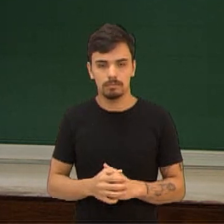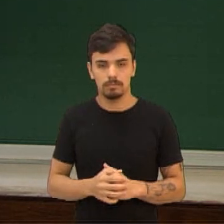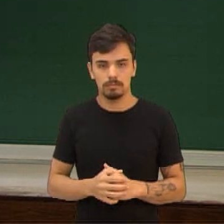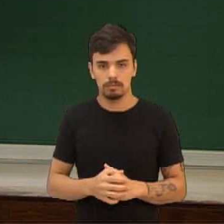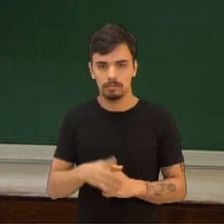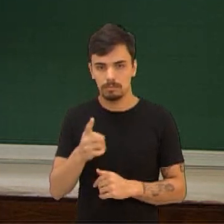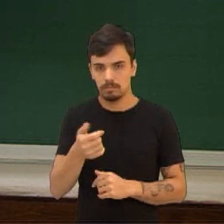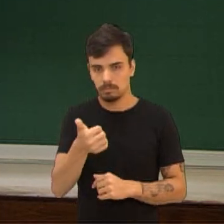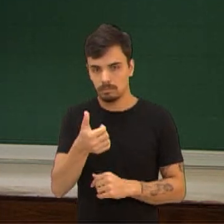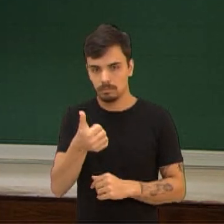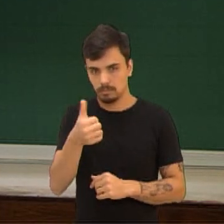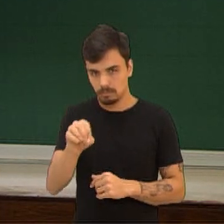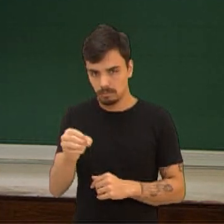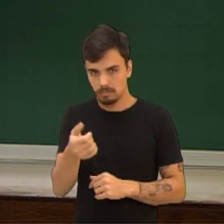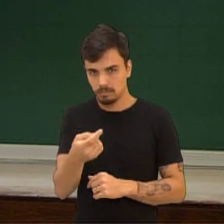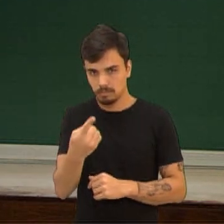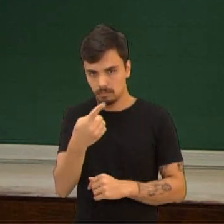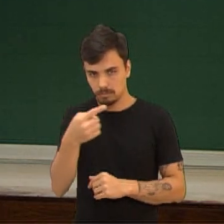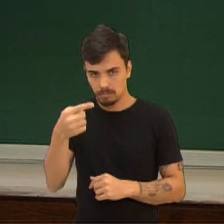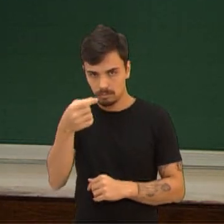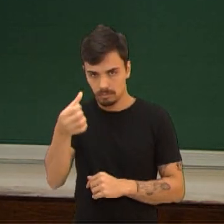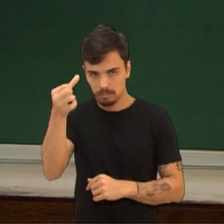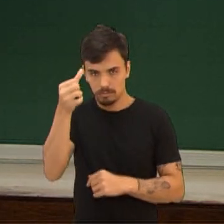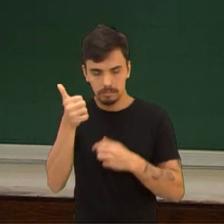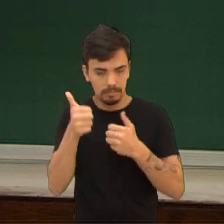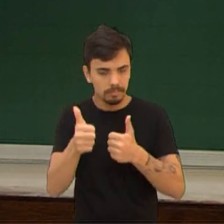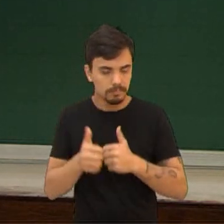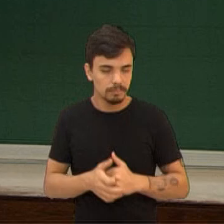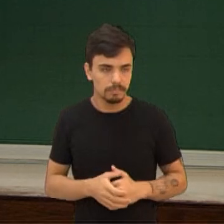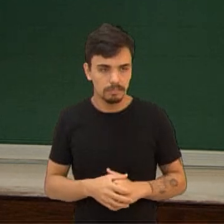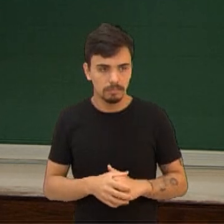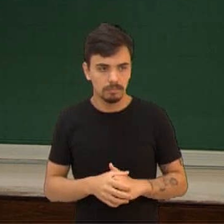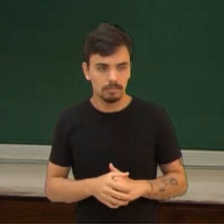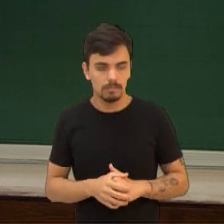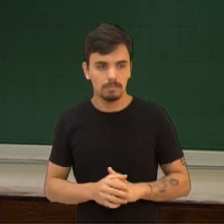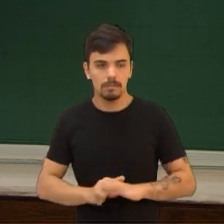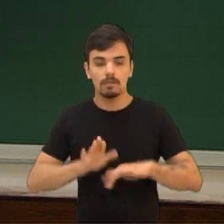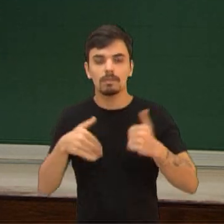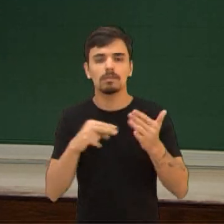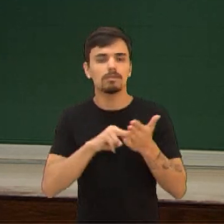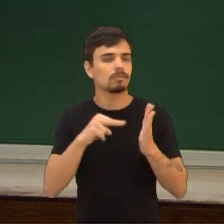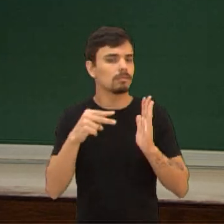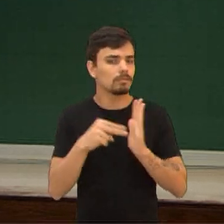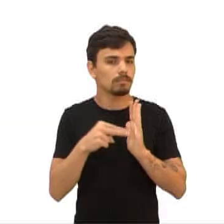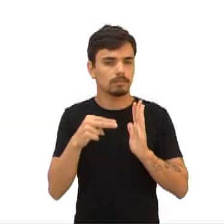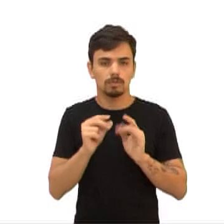de Farad, ok? Bom,